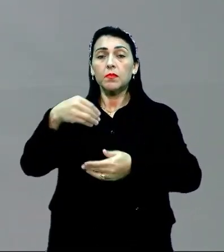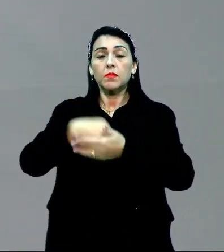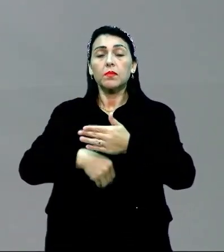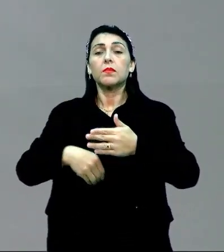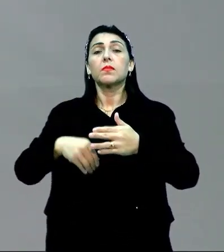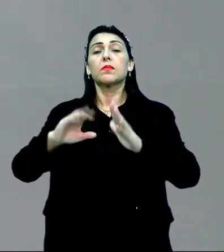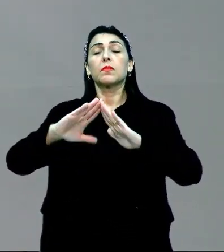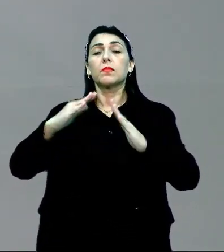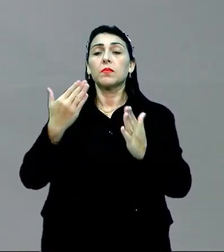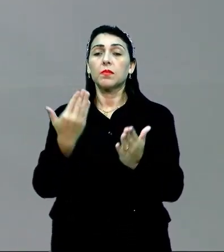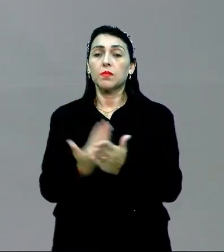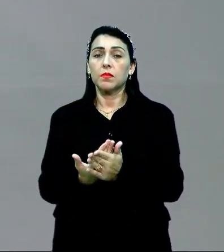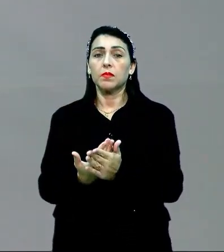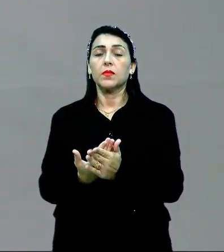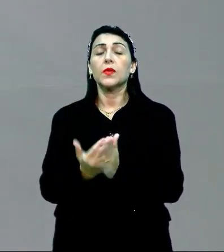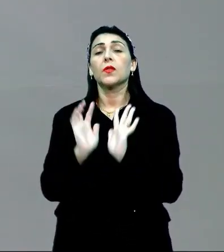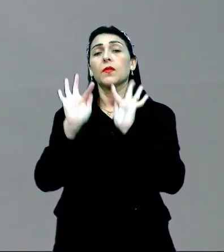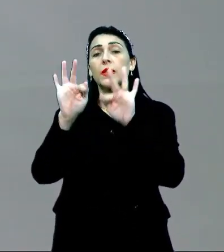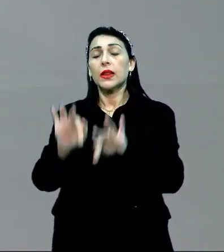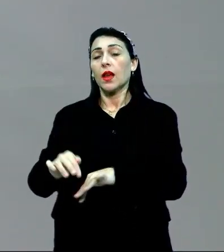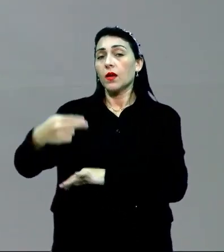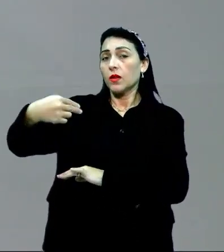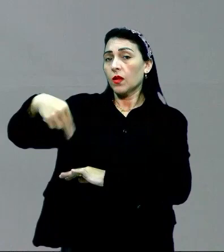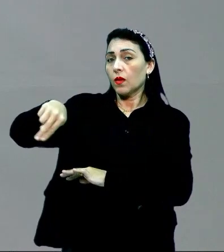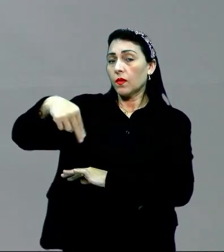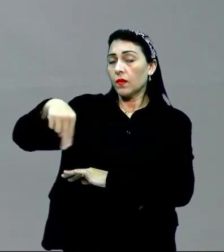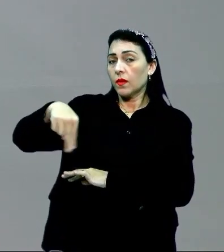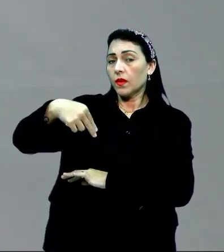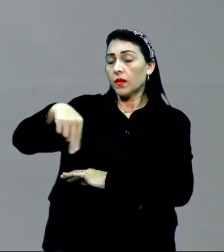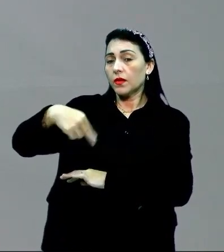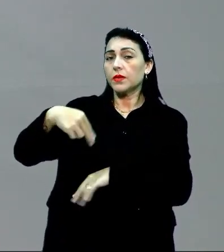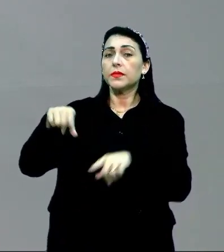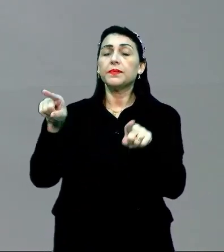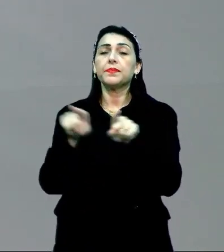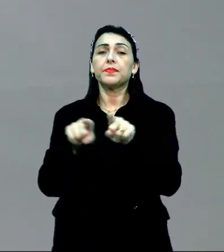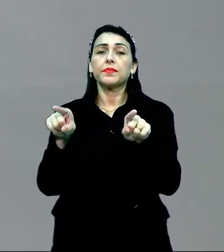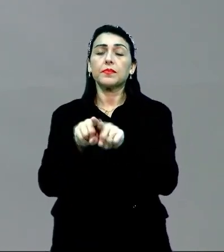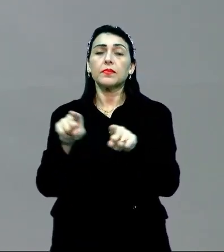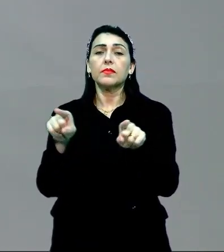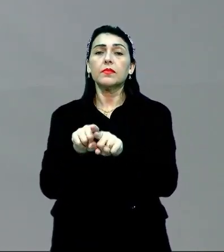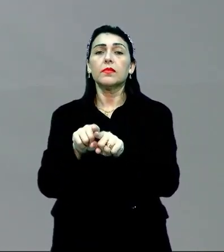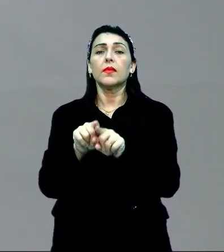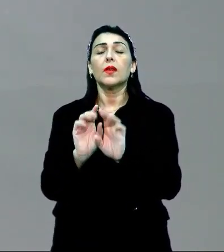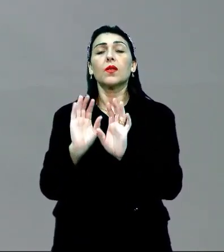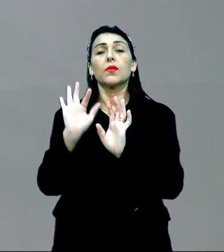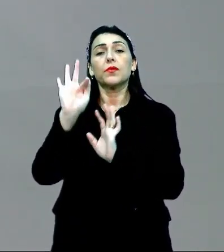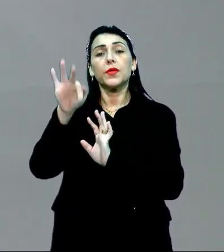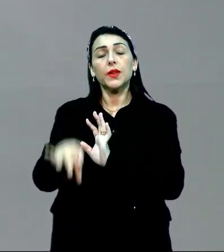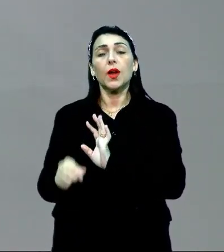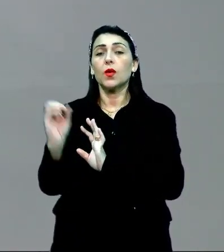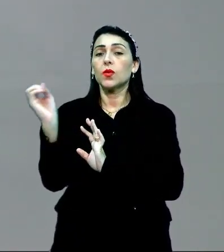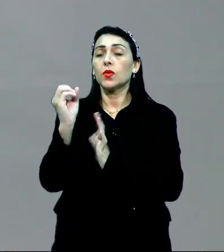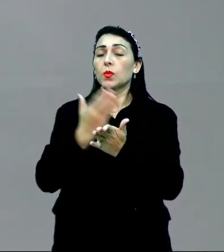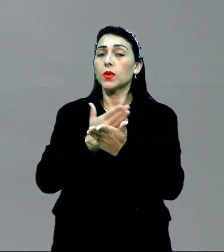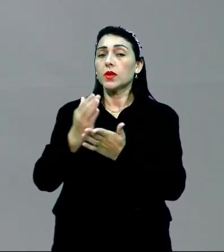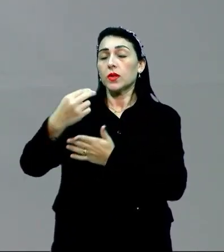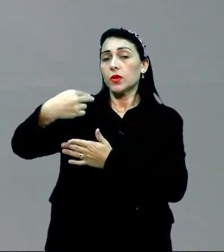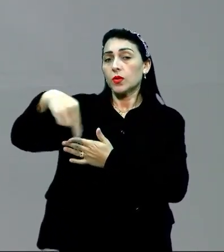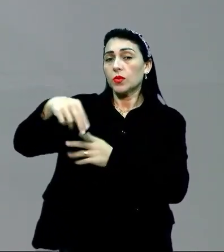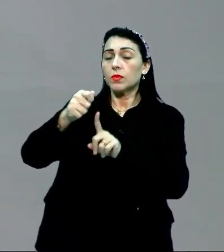geralmente na data ali do final de Novembro né ali também o fim de outubro por isso em Novembro Perdão tá